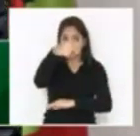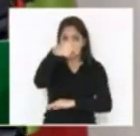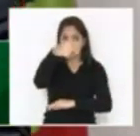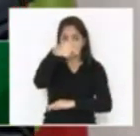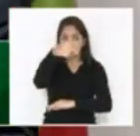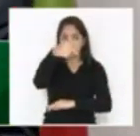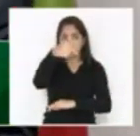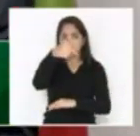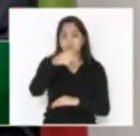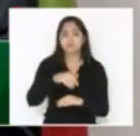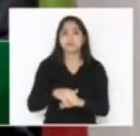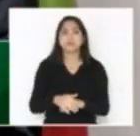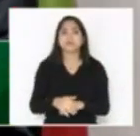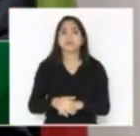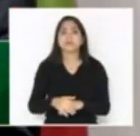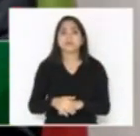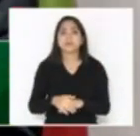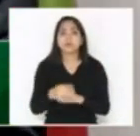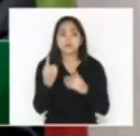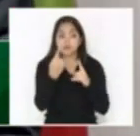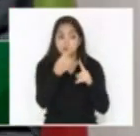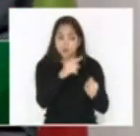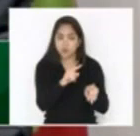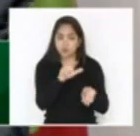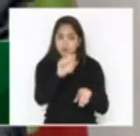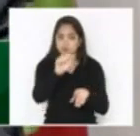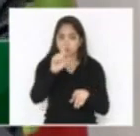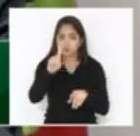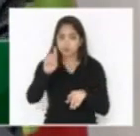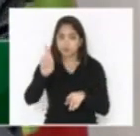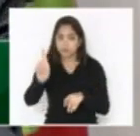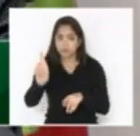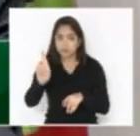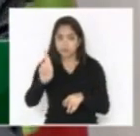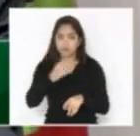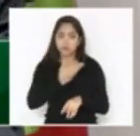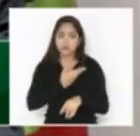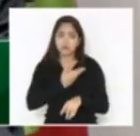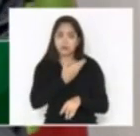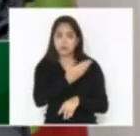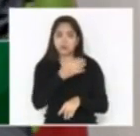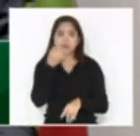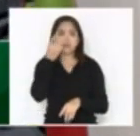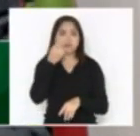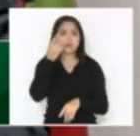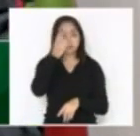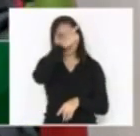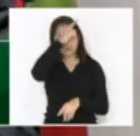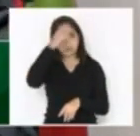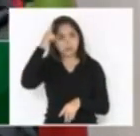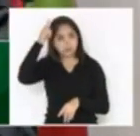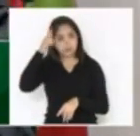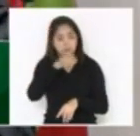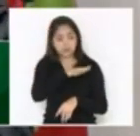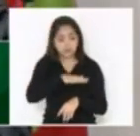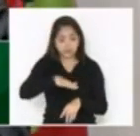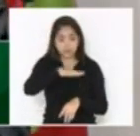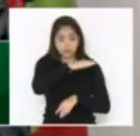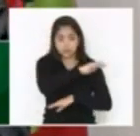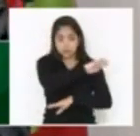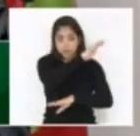7 de cada 10 joaquinenses são contra as ADR. Está aqui o nosso colega deputado Gabriel Ribeiro, que é da região do Planalto